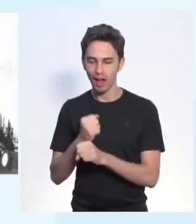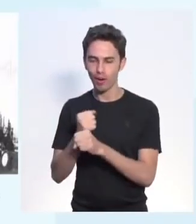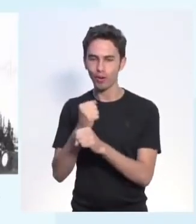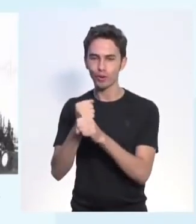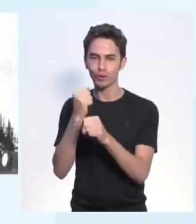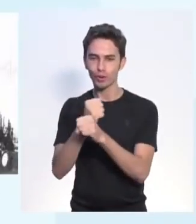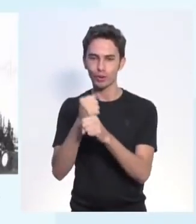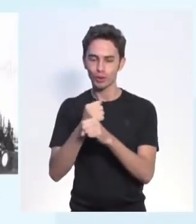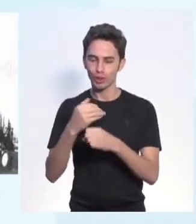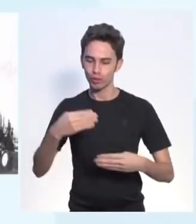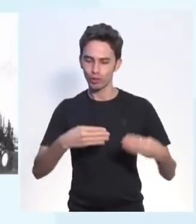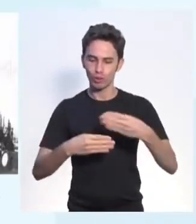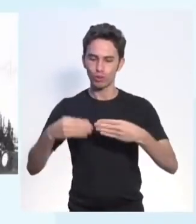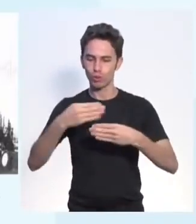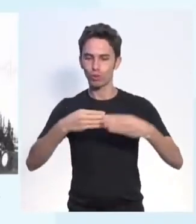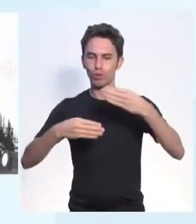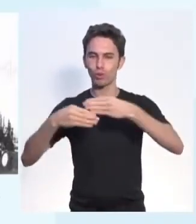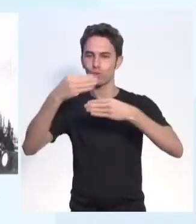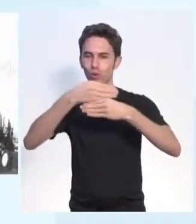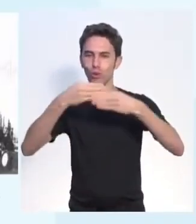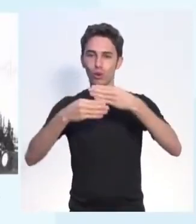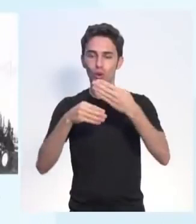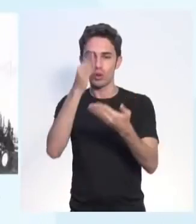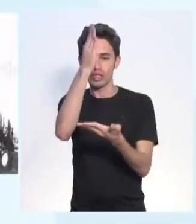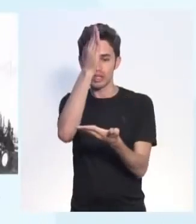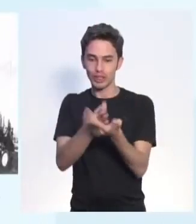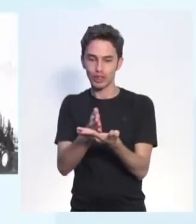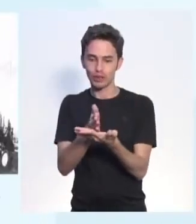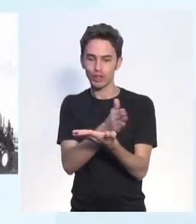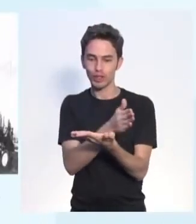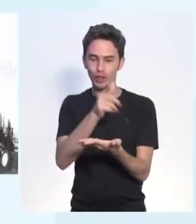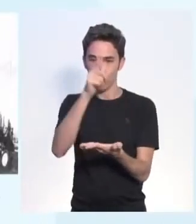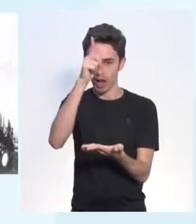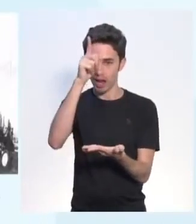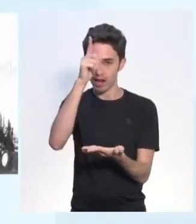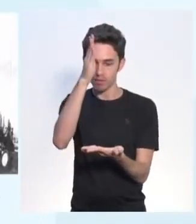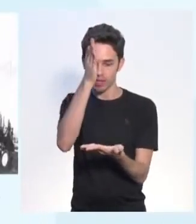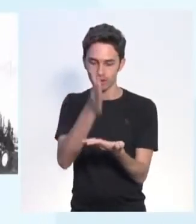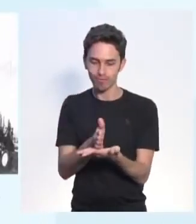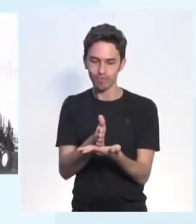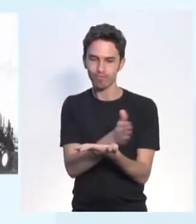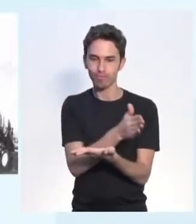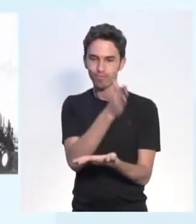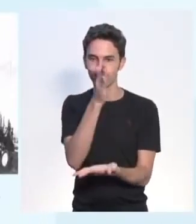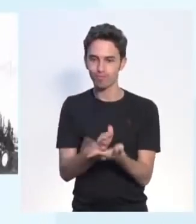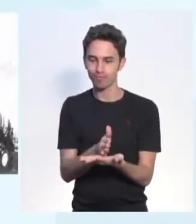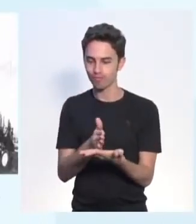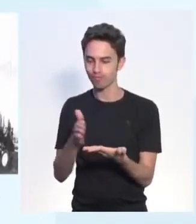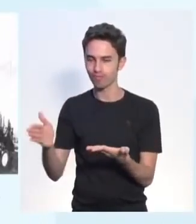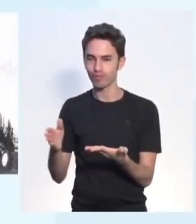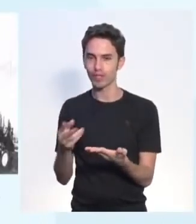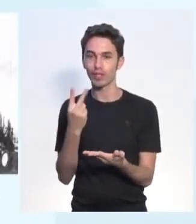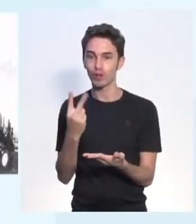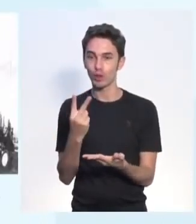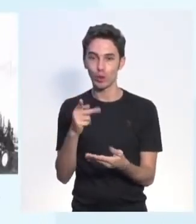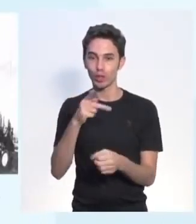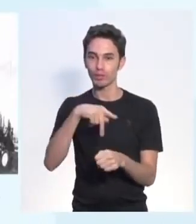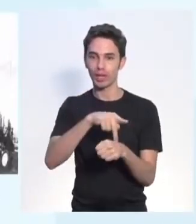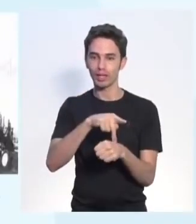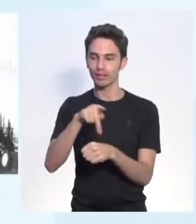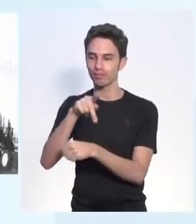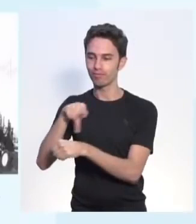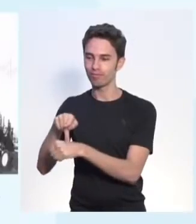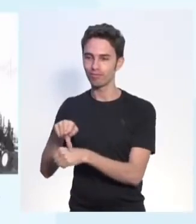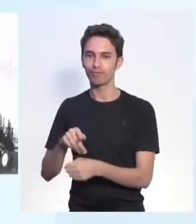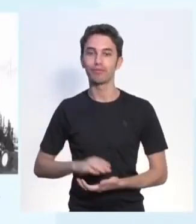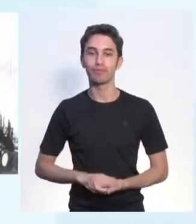construção do Muro de Berlim, que separou o território alemão em 2 países.